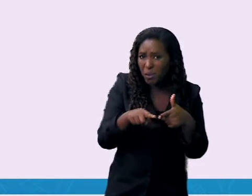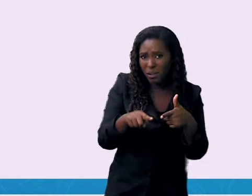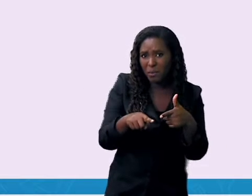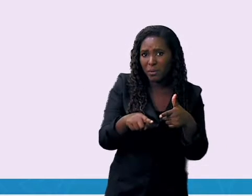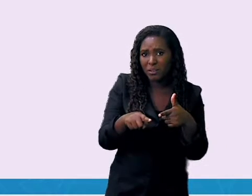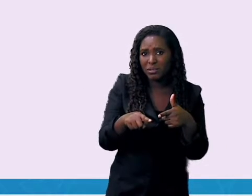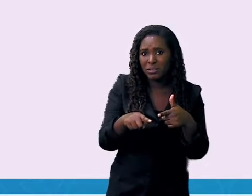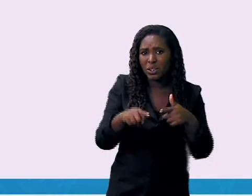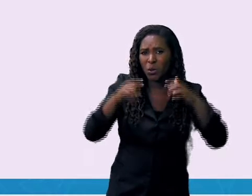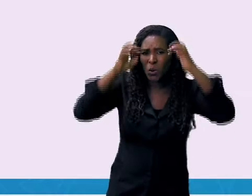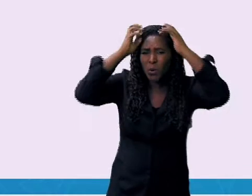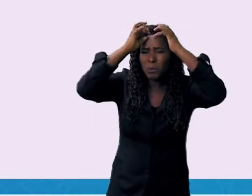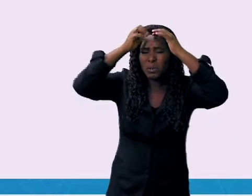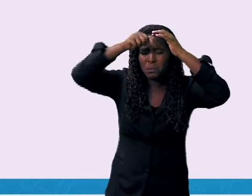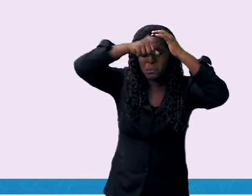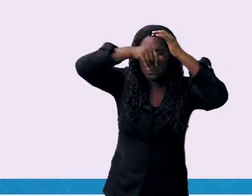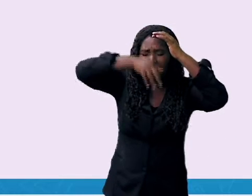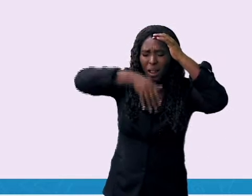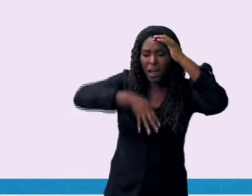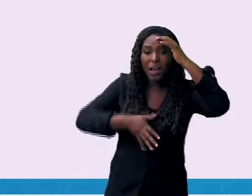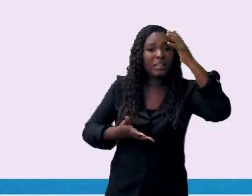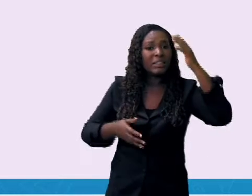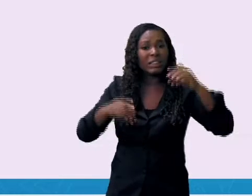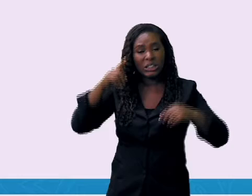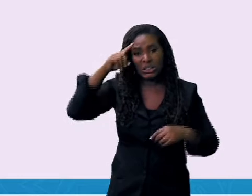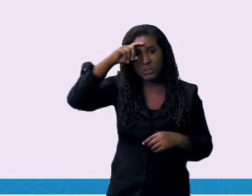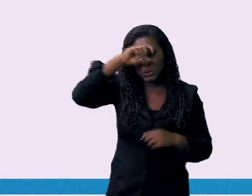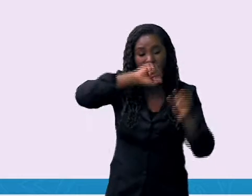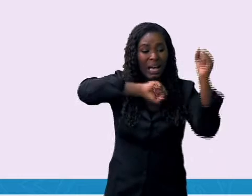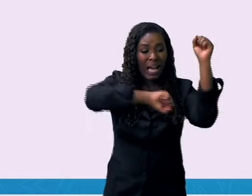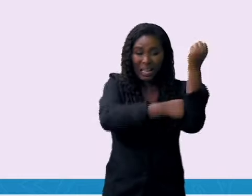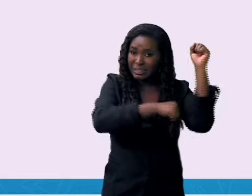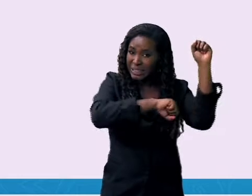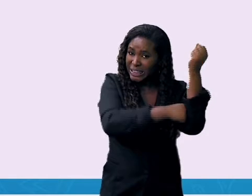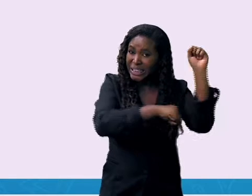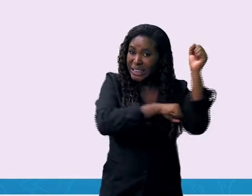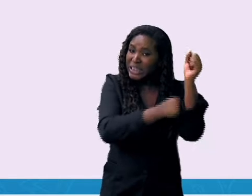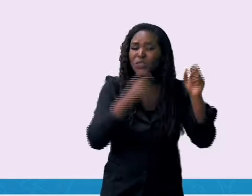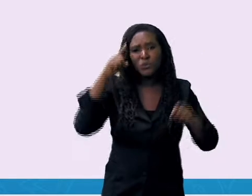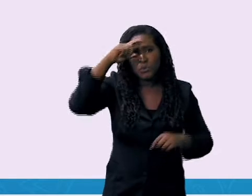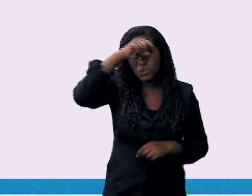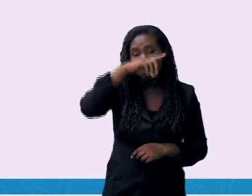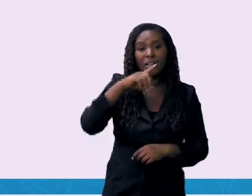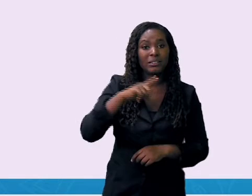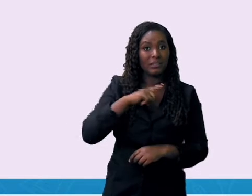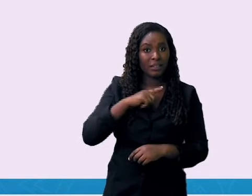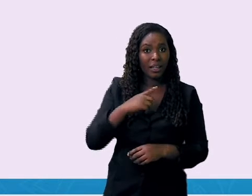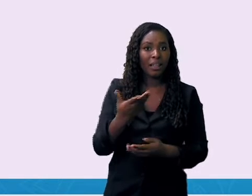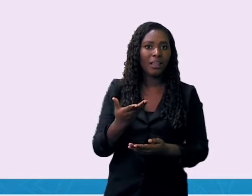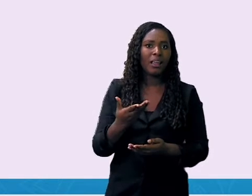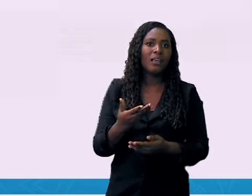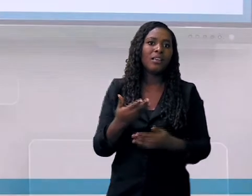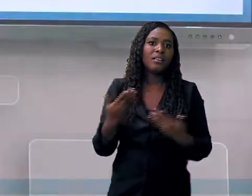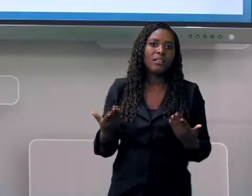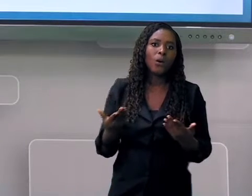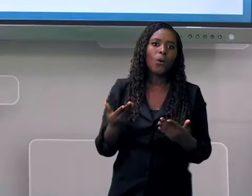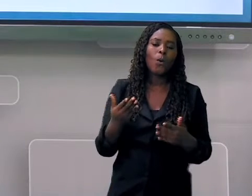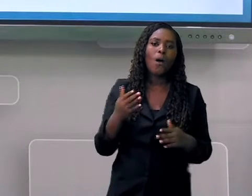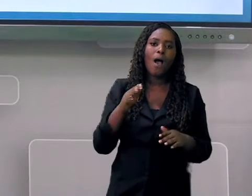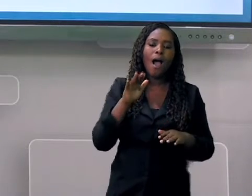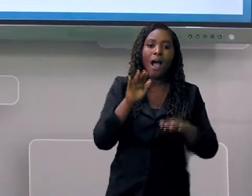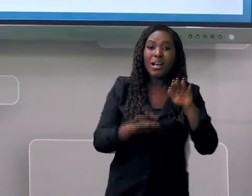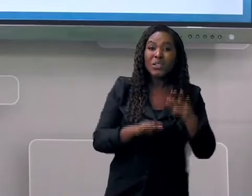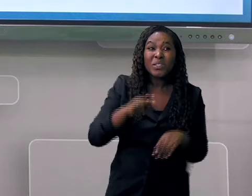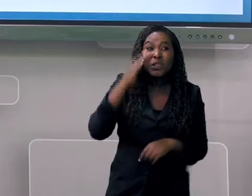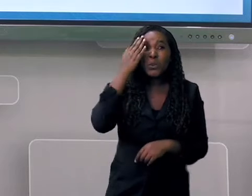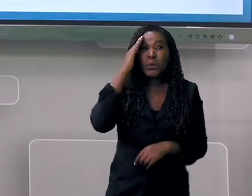conseguem criar, sequencializar os sons na fala, como no caso da apraxia. Mas elas são capazes de